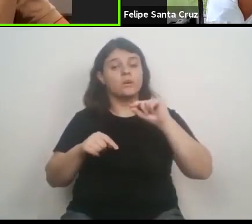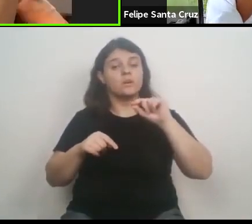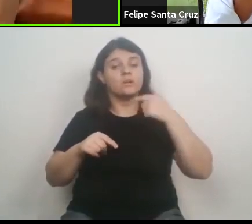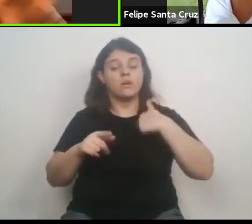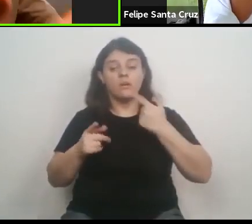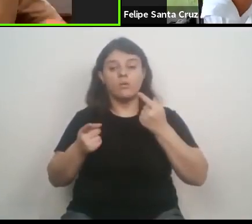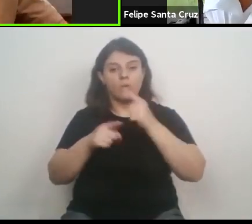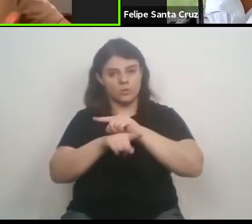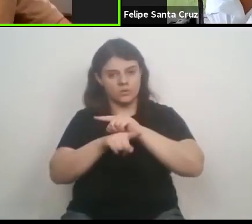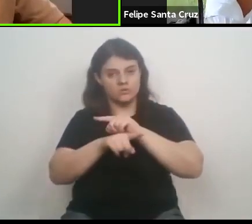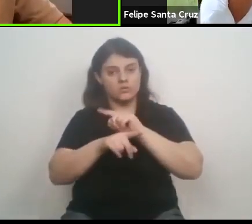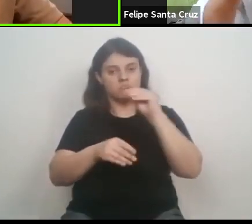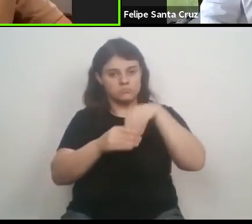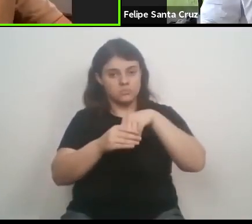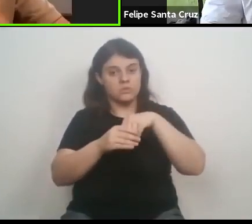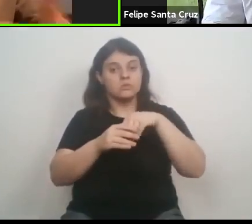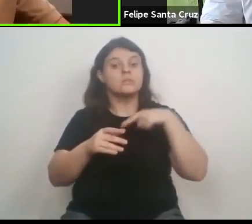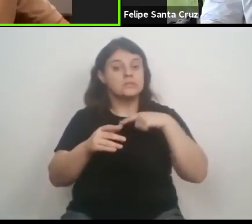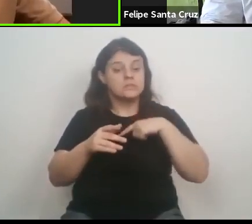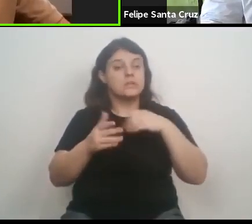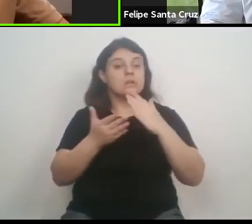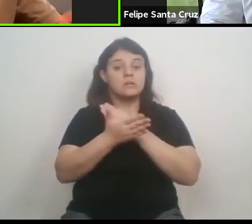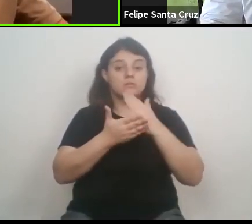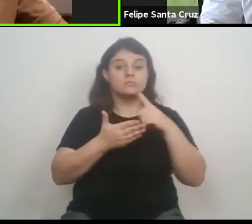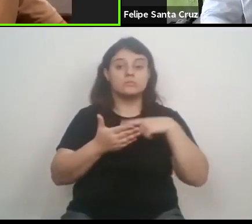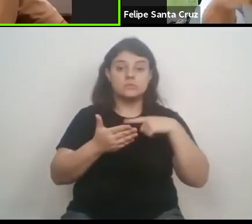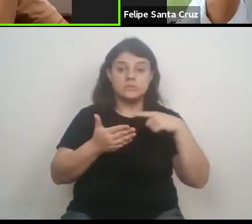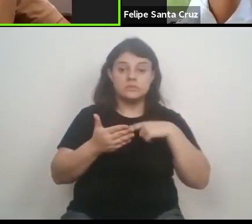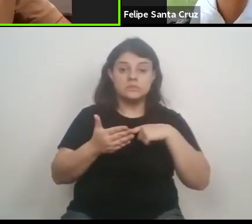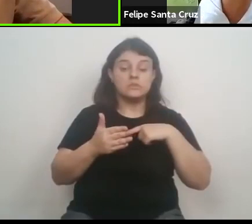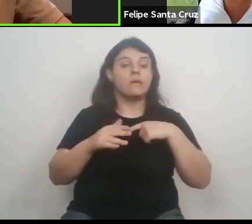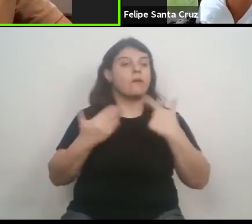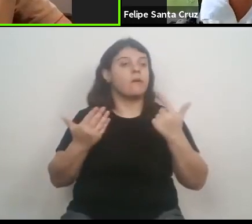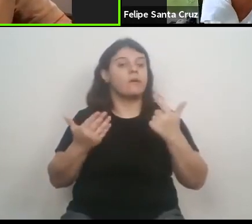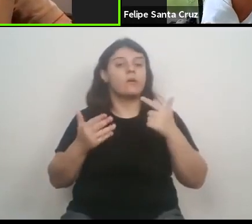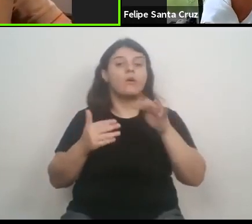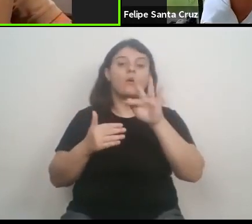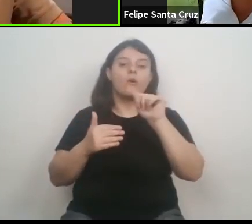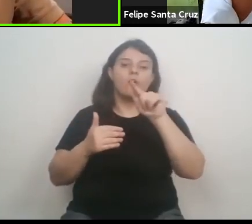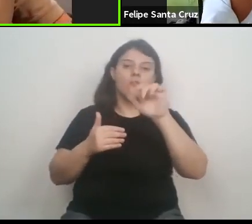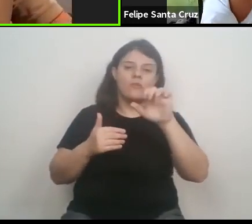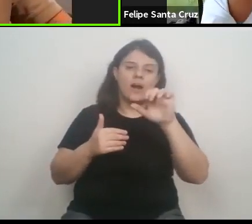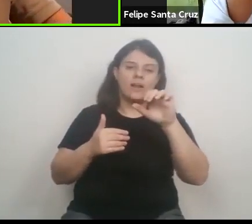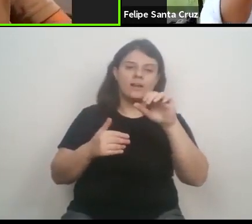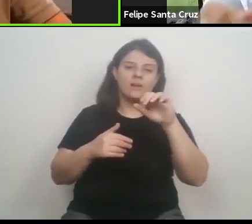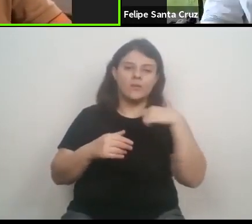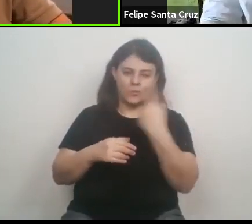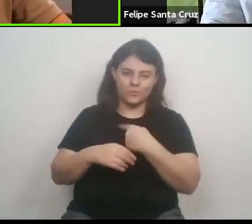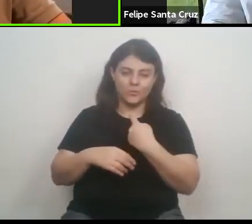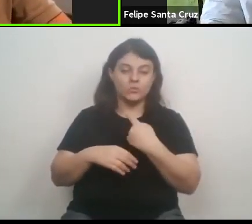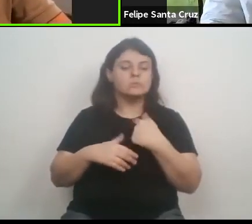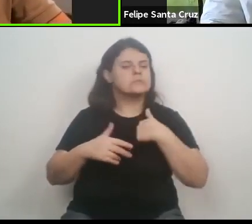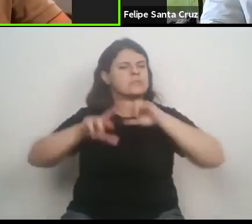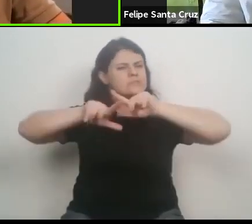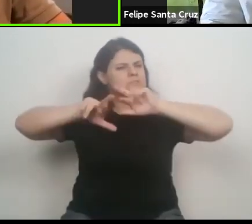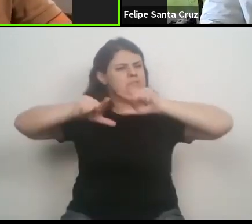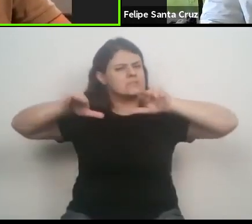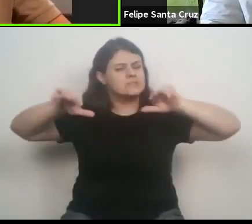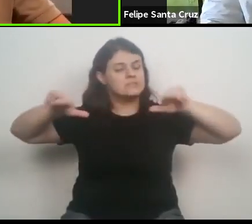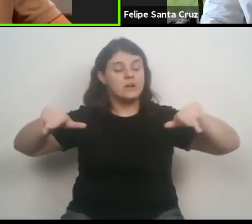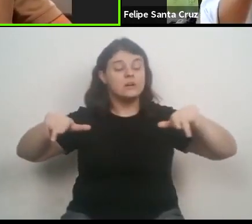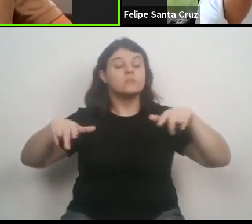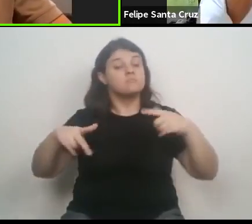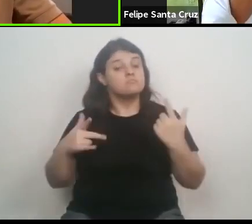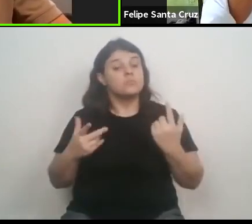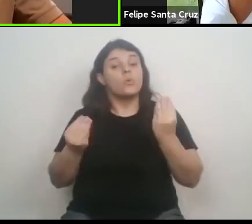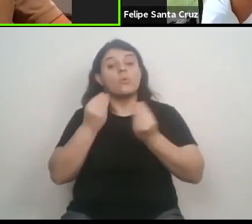contraditório. Tem jornal que tem ombudsman, tem jornal que tem Fale Conosco. Enfim, tem várias maneiras de você,